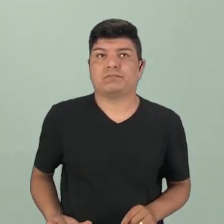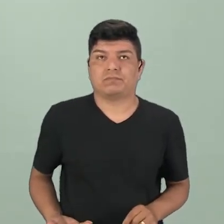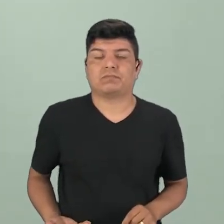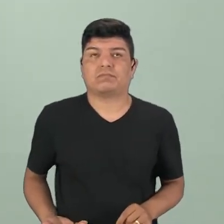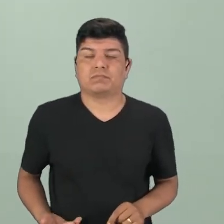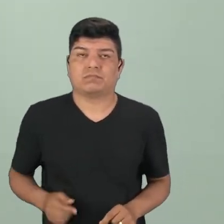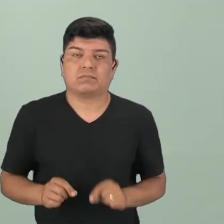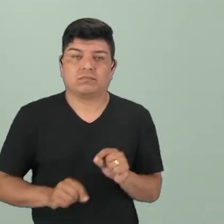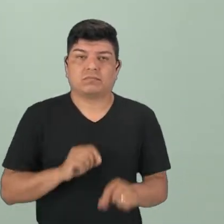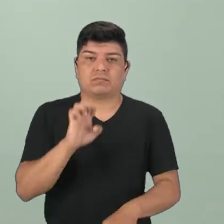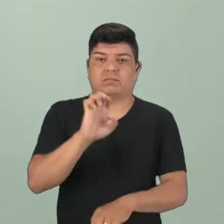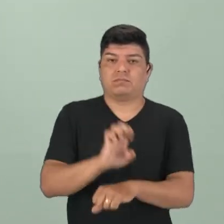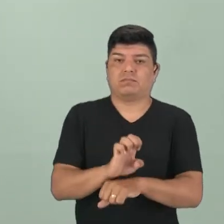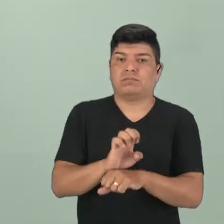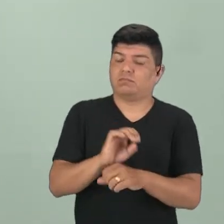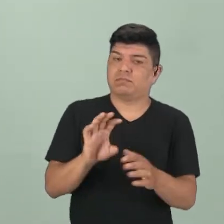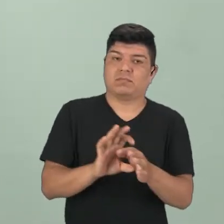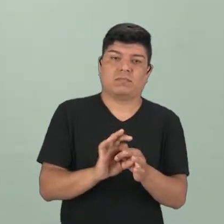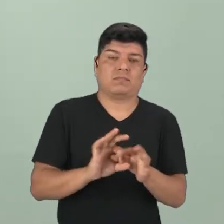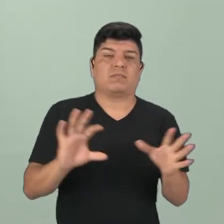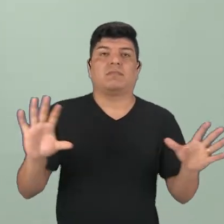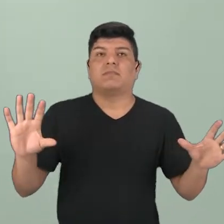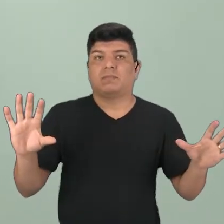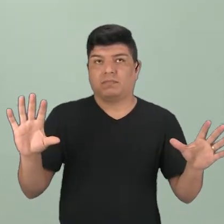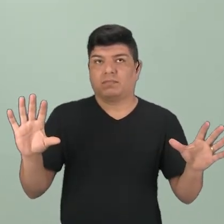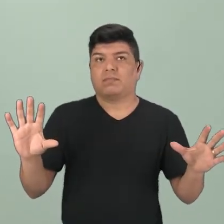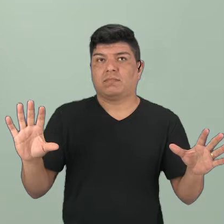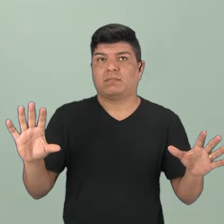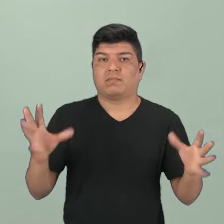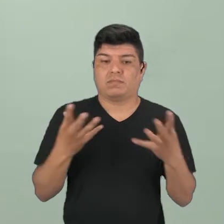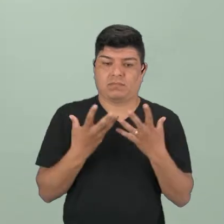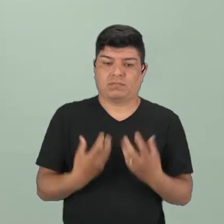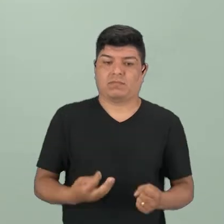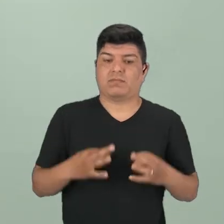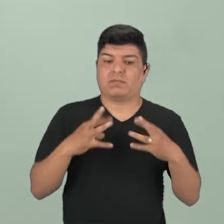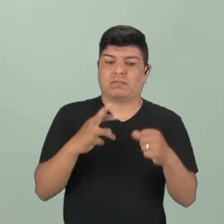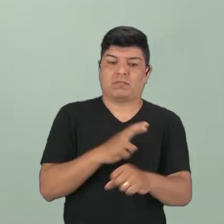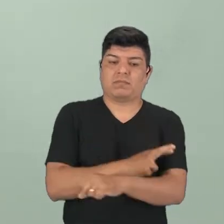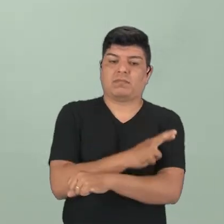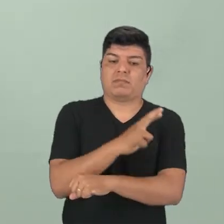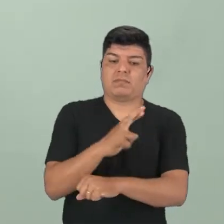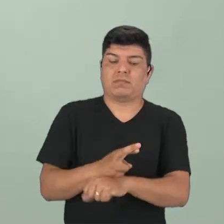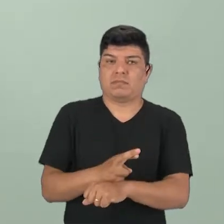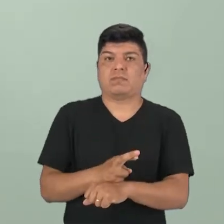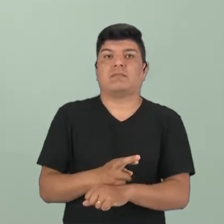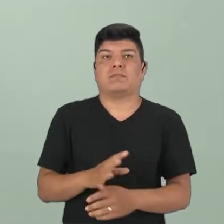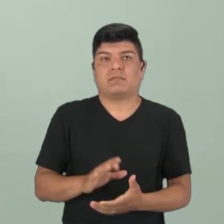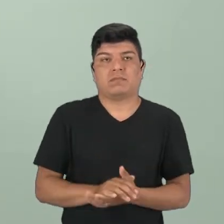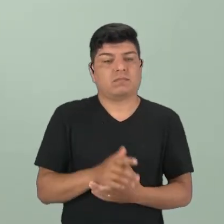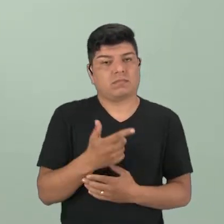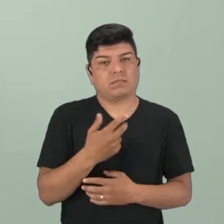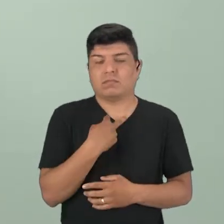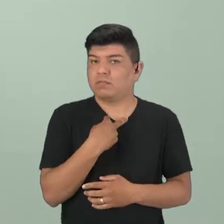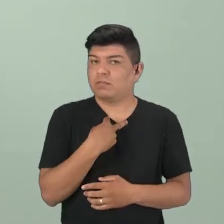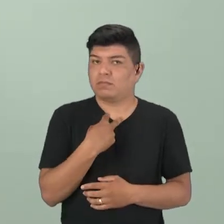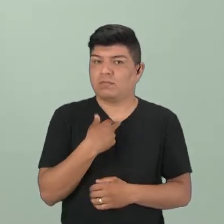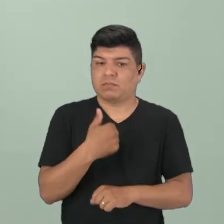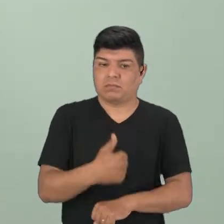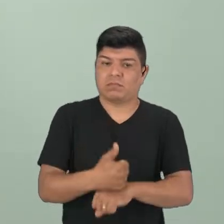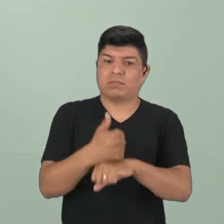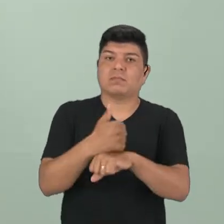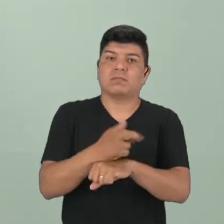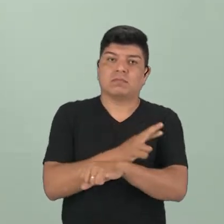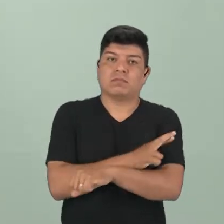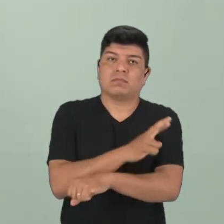o Estado é laico. O que significa isso? Ele acolhe todas as religiões. Então não pode haver uma liderança